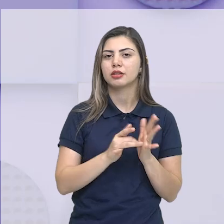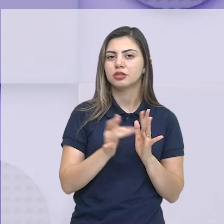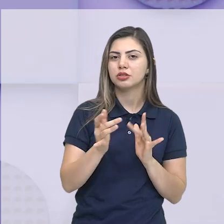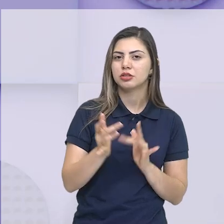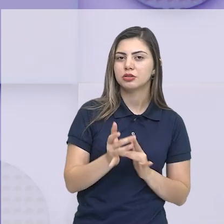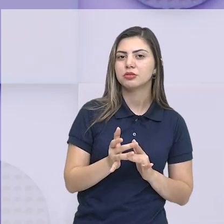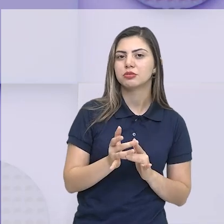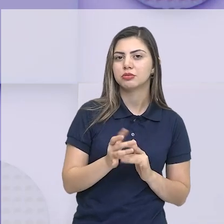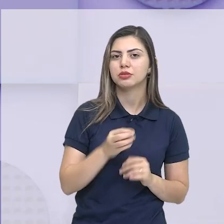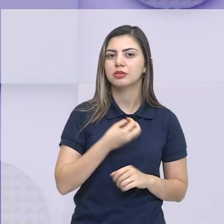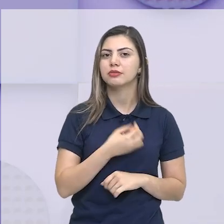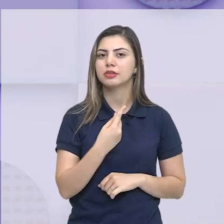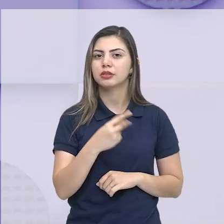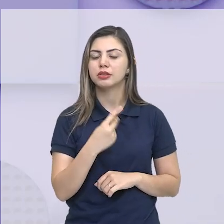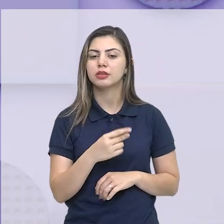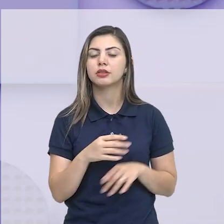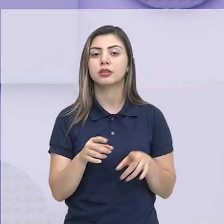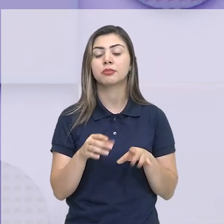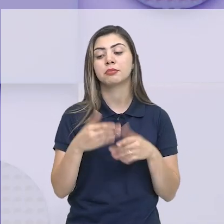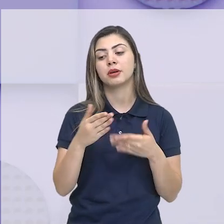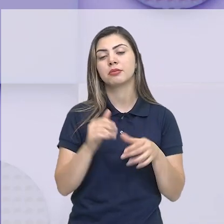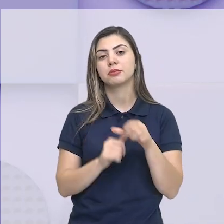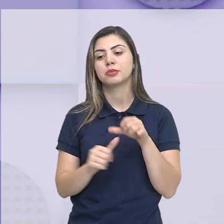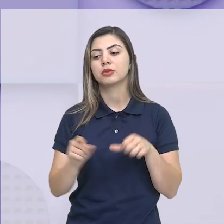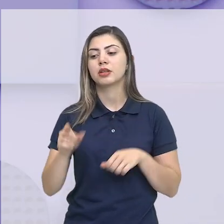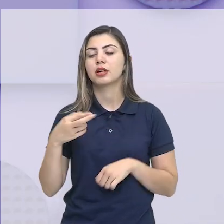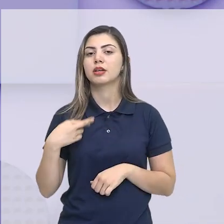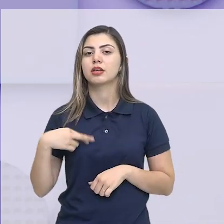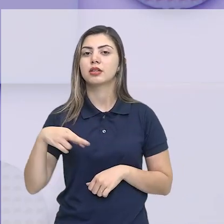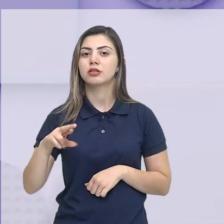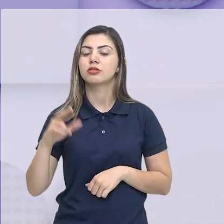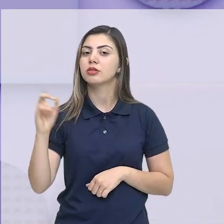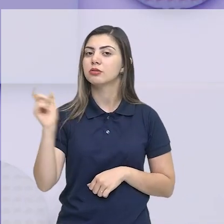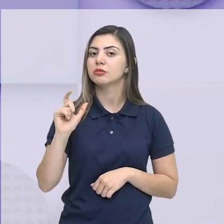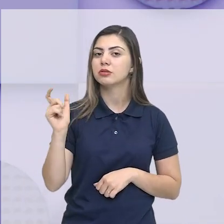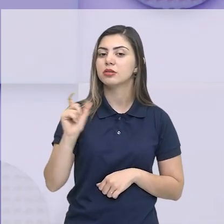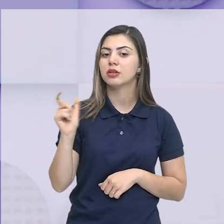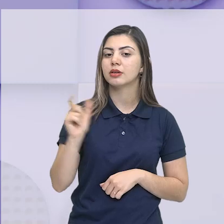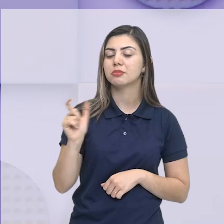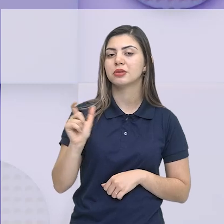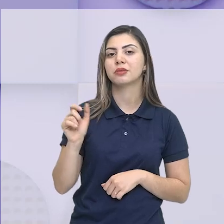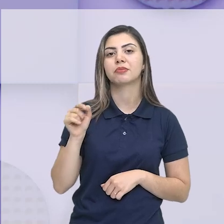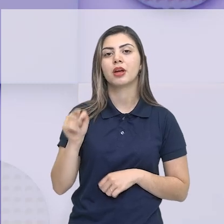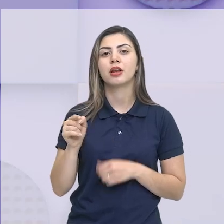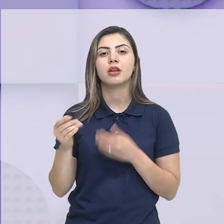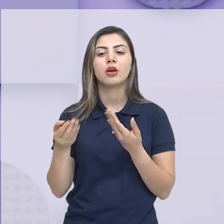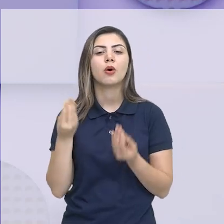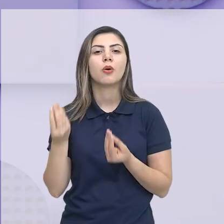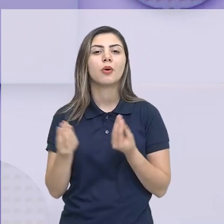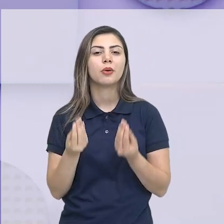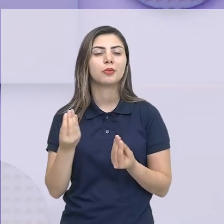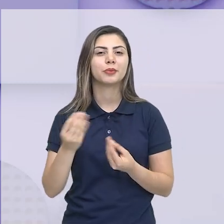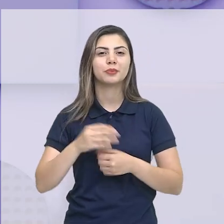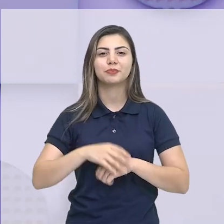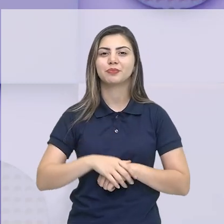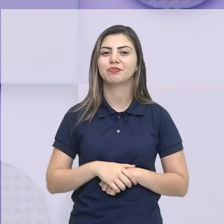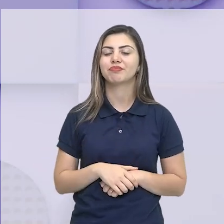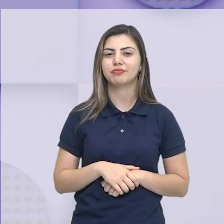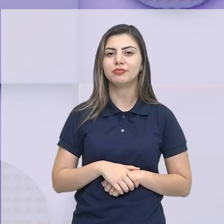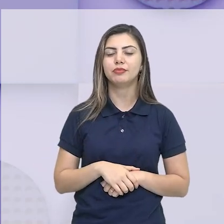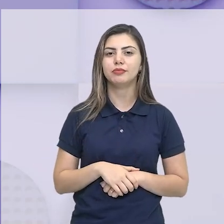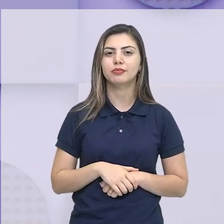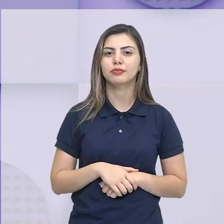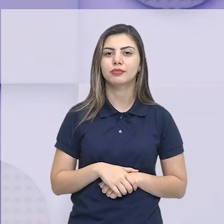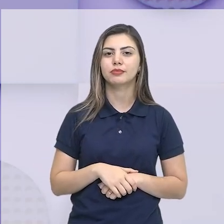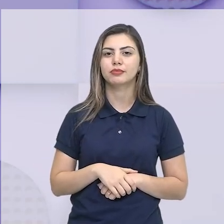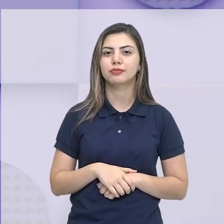Jesus. E na tradição islâmica, esse momento, como é que eu posso